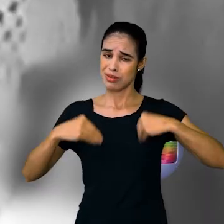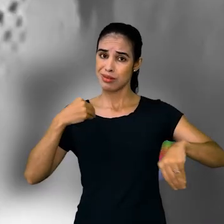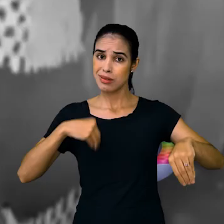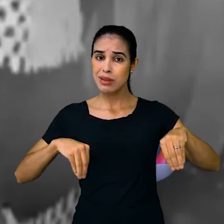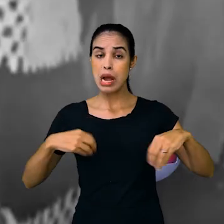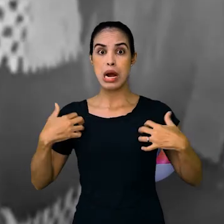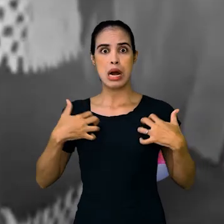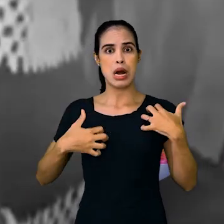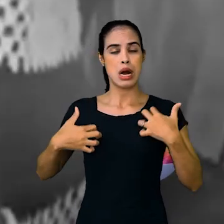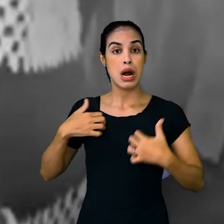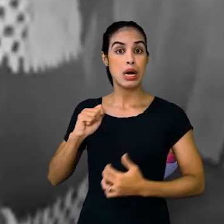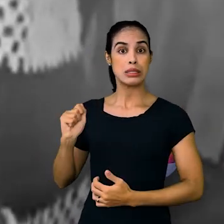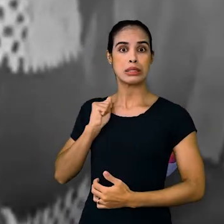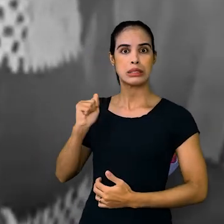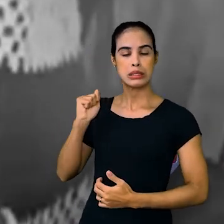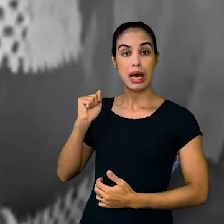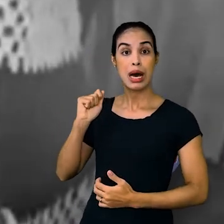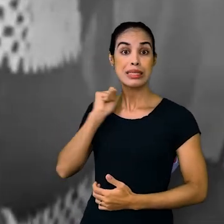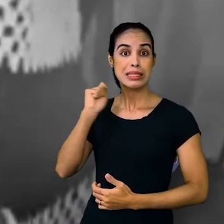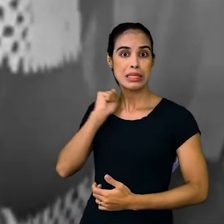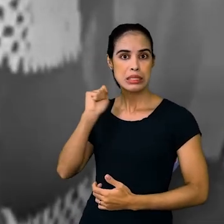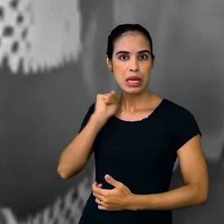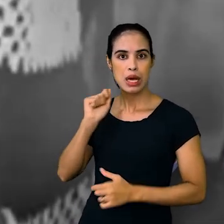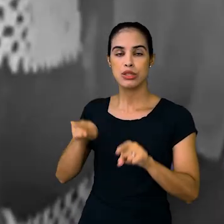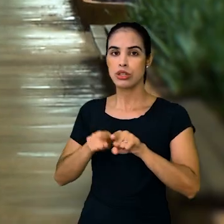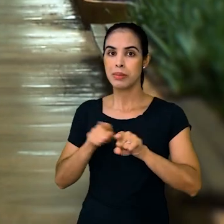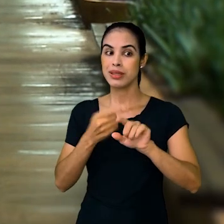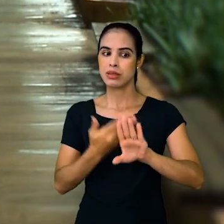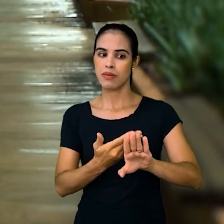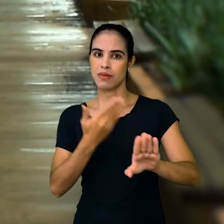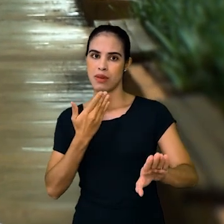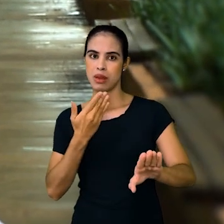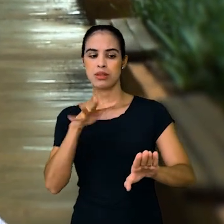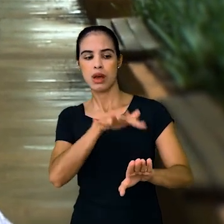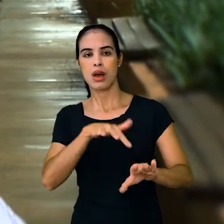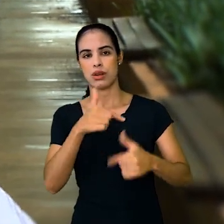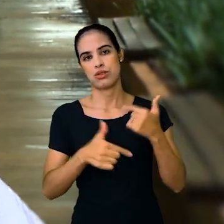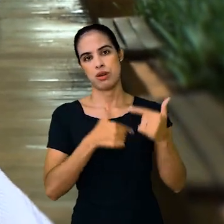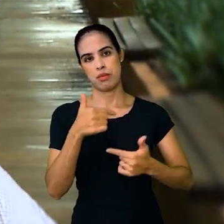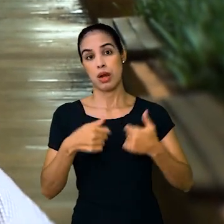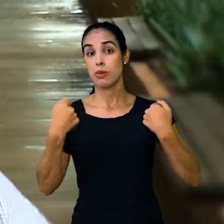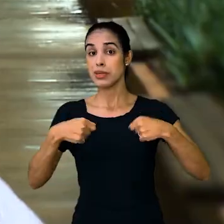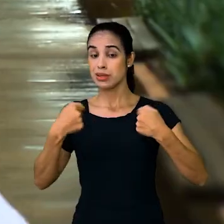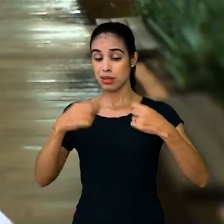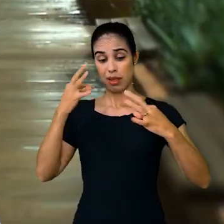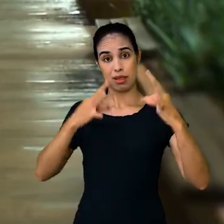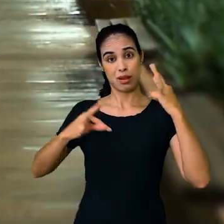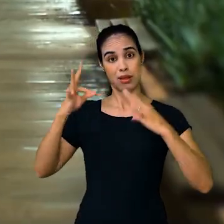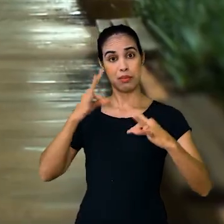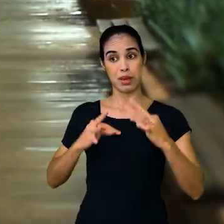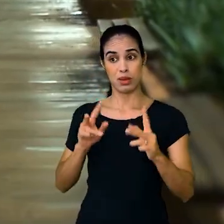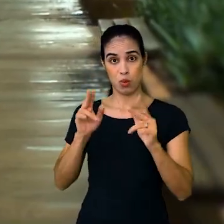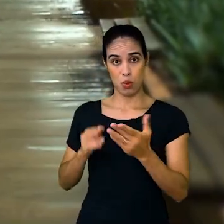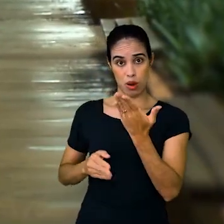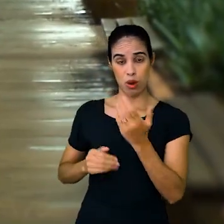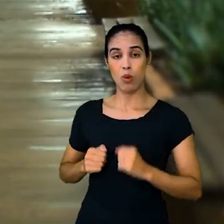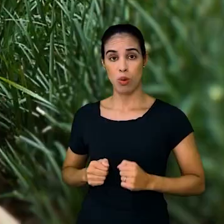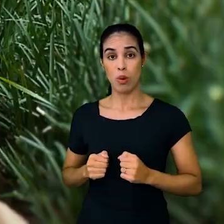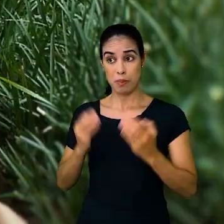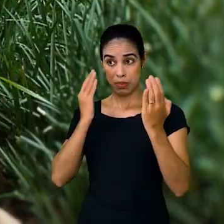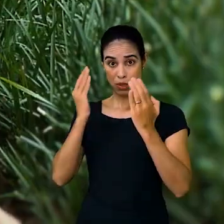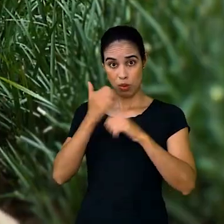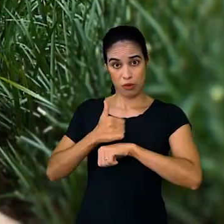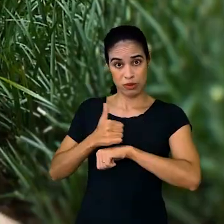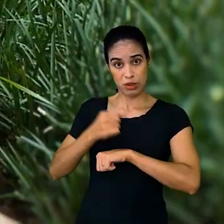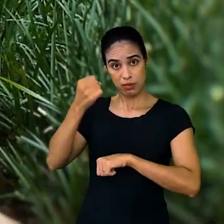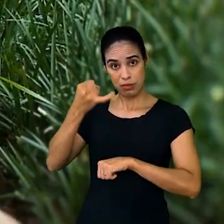e até afastamento do ambiente profissional, algo que precisa ser tratado, como explica esse psicólogo. A